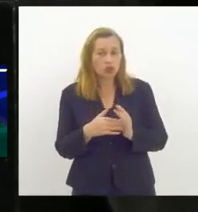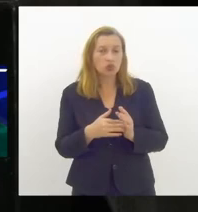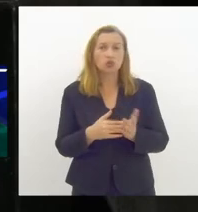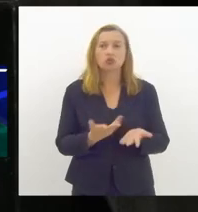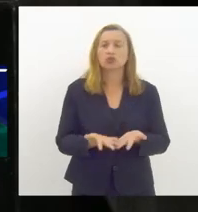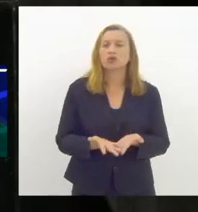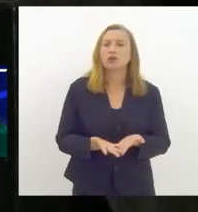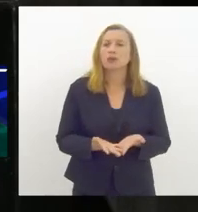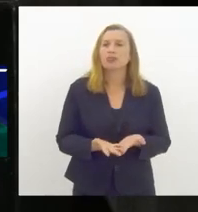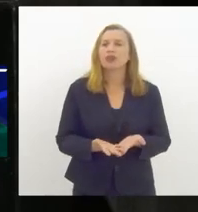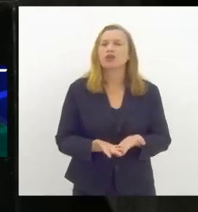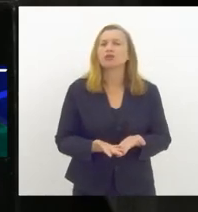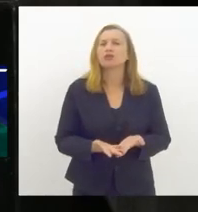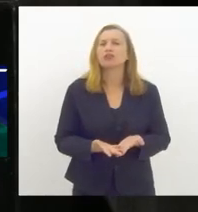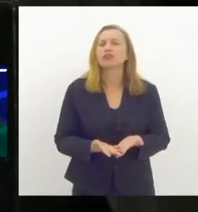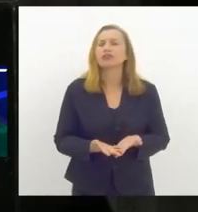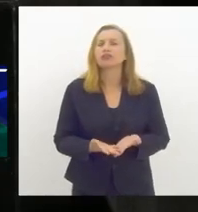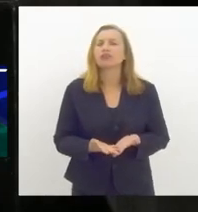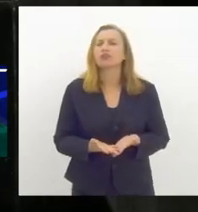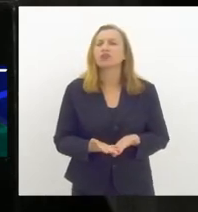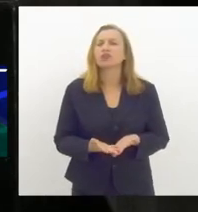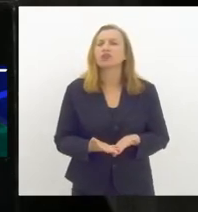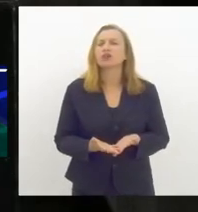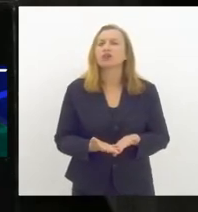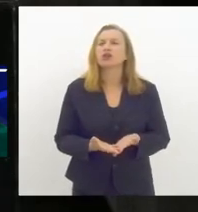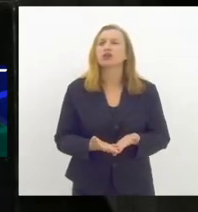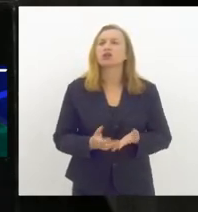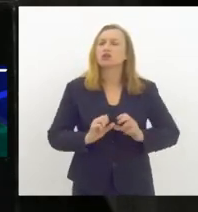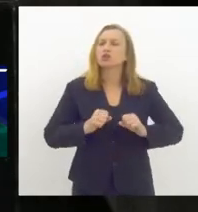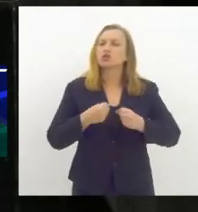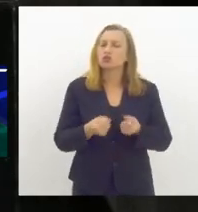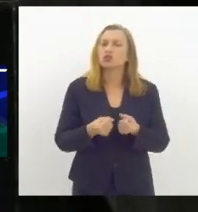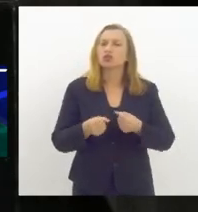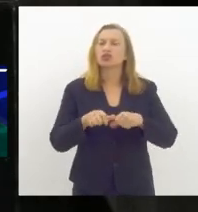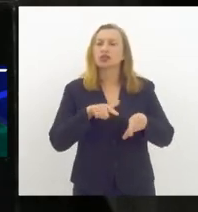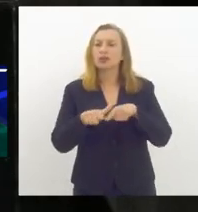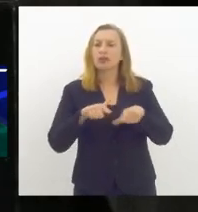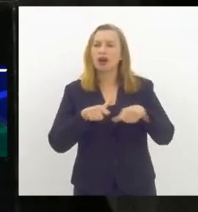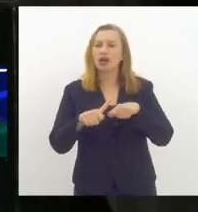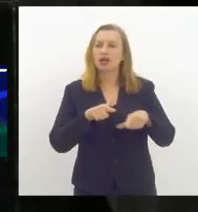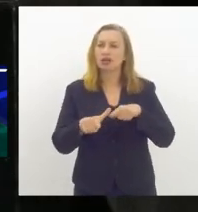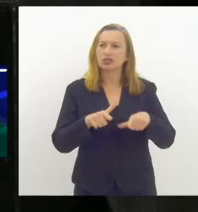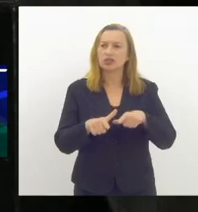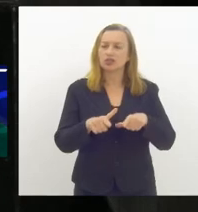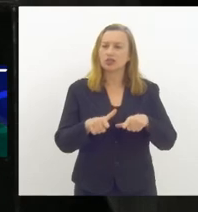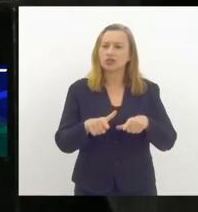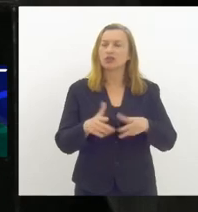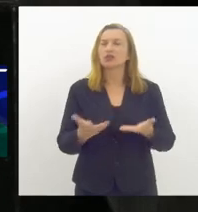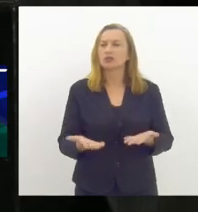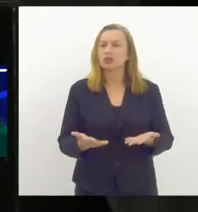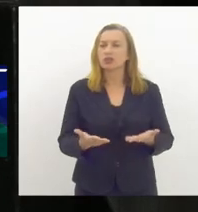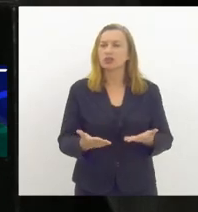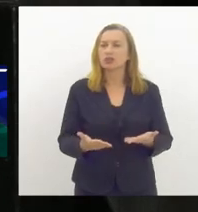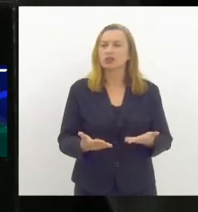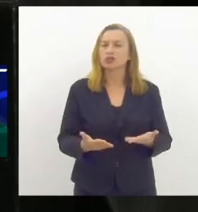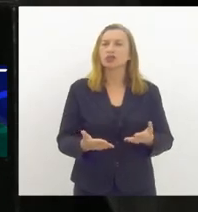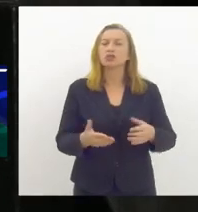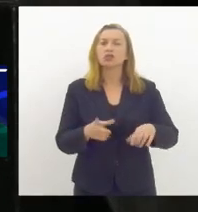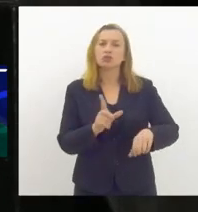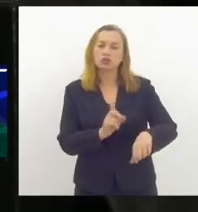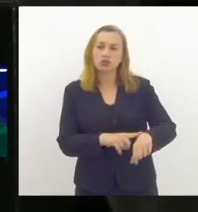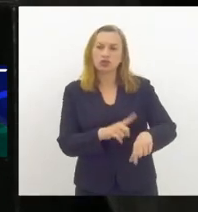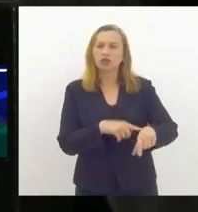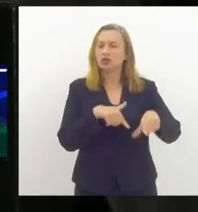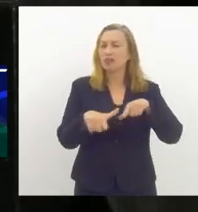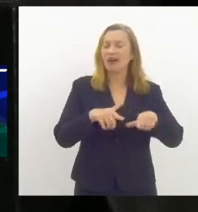gratificação a gratificação por puro o desempenho por atividade ao adicional de qualificação a progressão na carreira